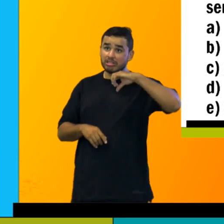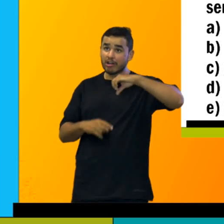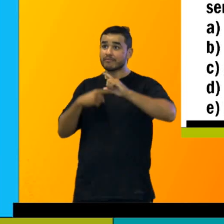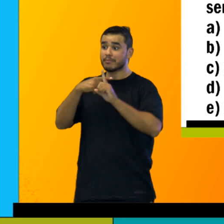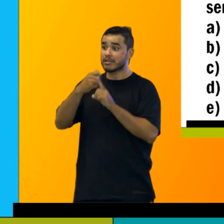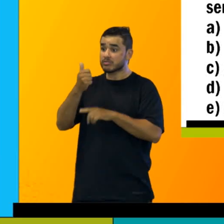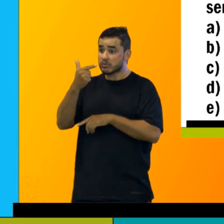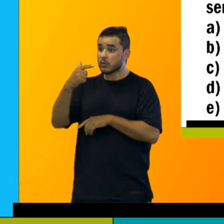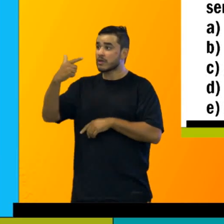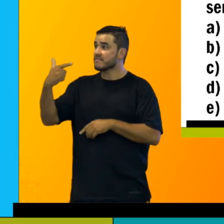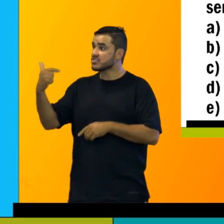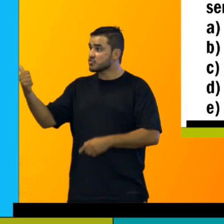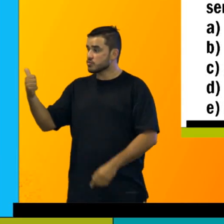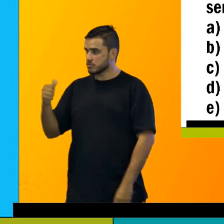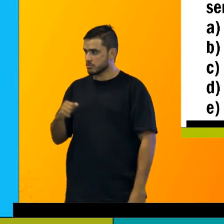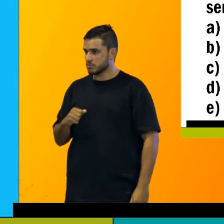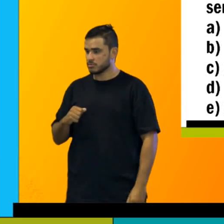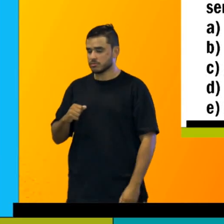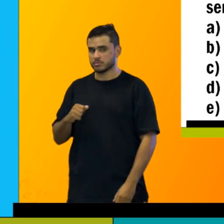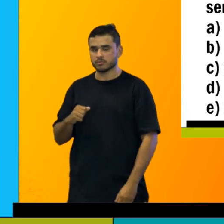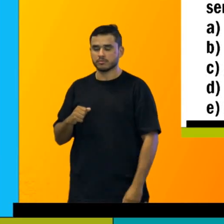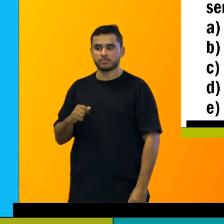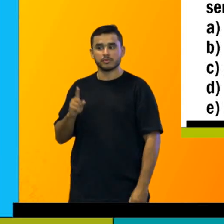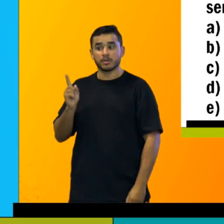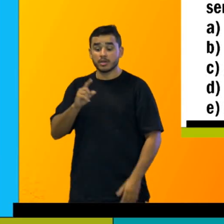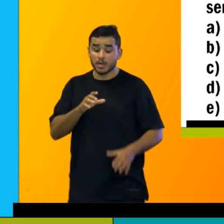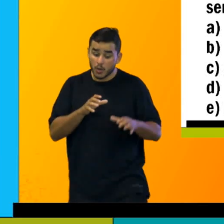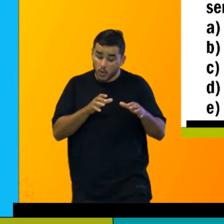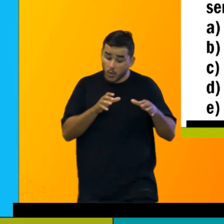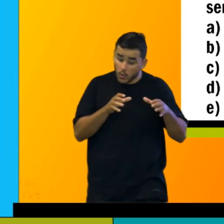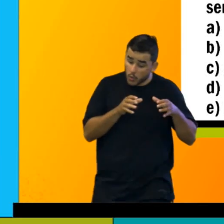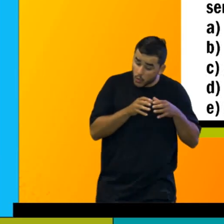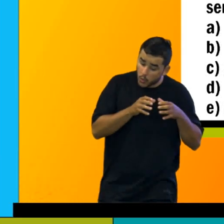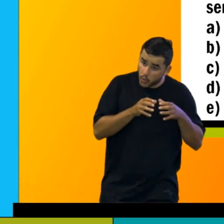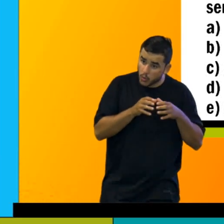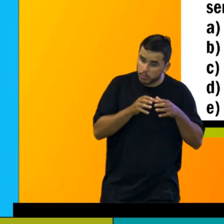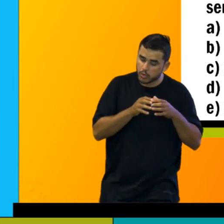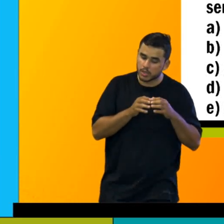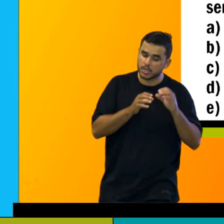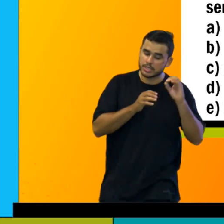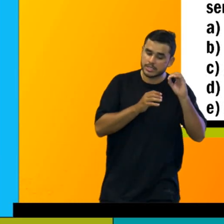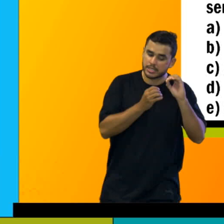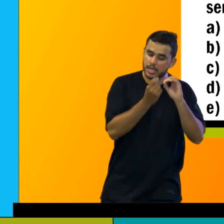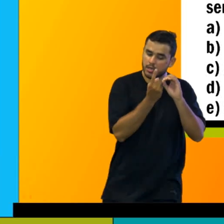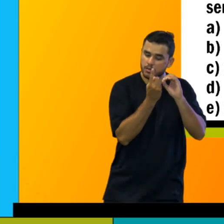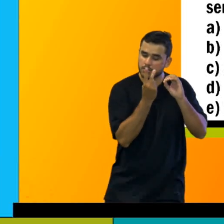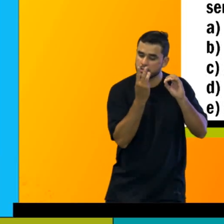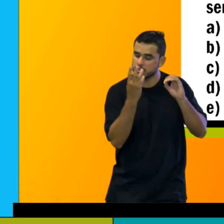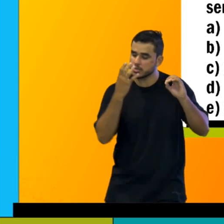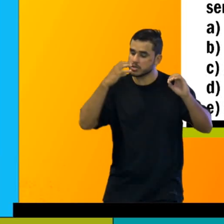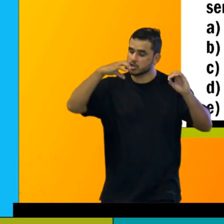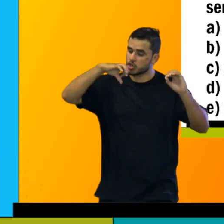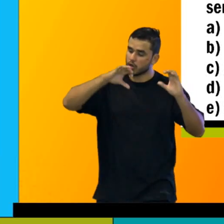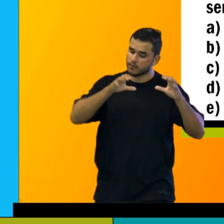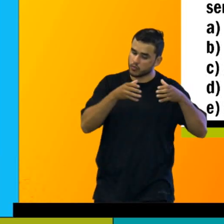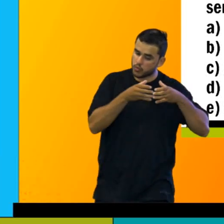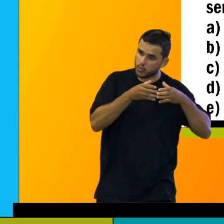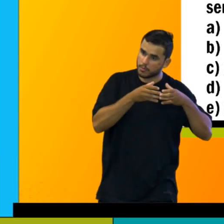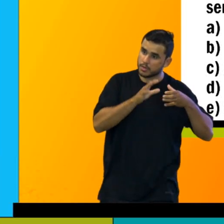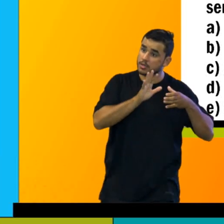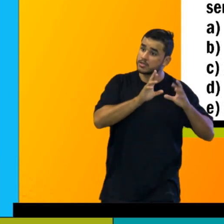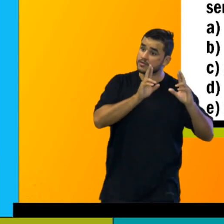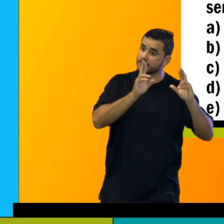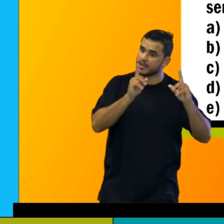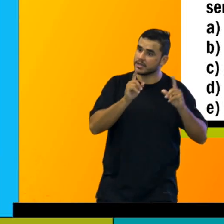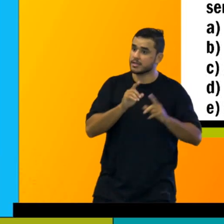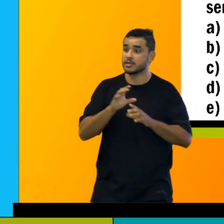É, pessoal? Não, porque aí não é decimal, aí é binário. Pessoal, eu tenho que